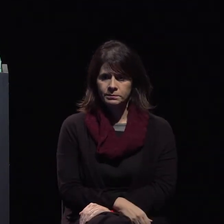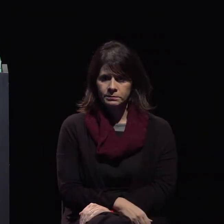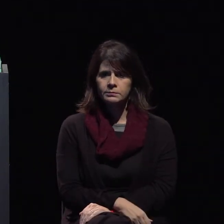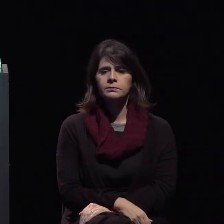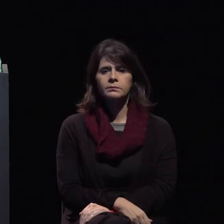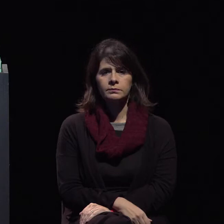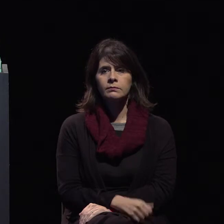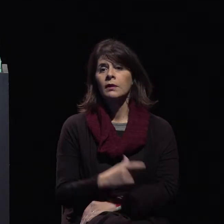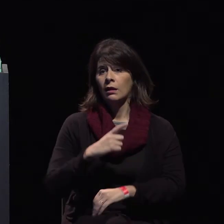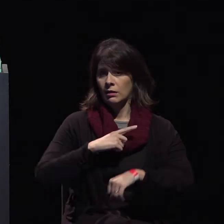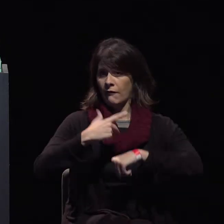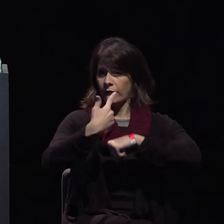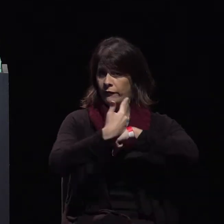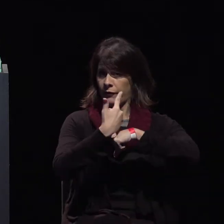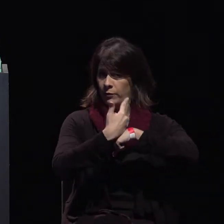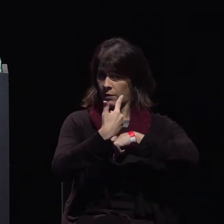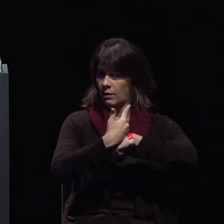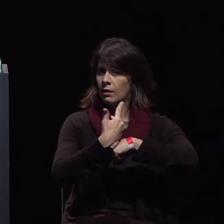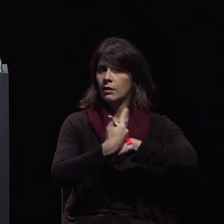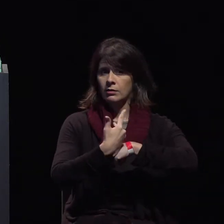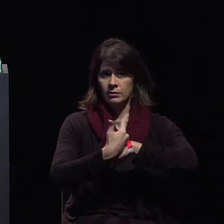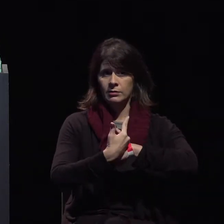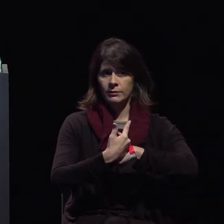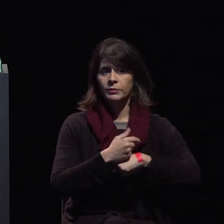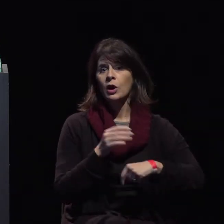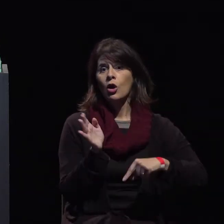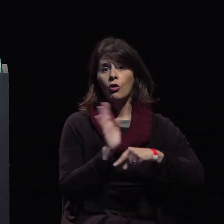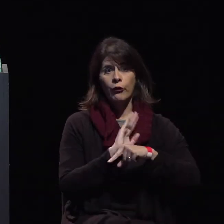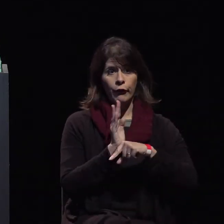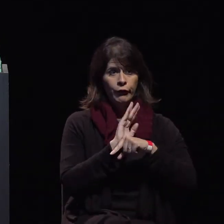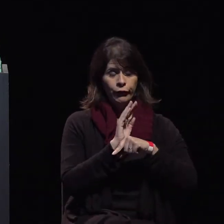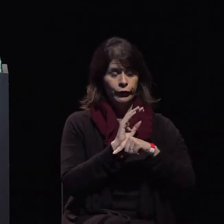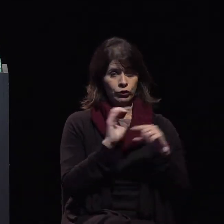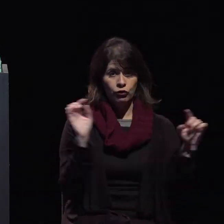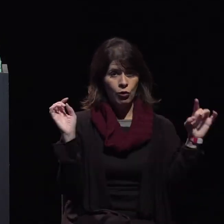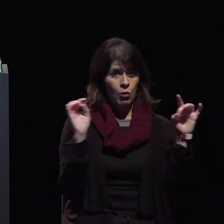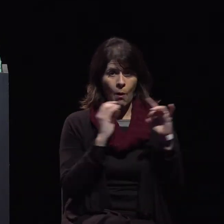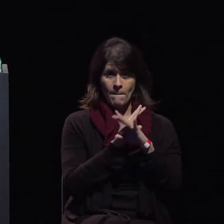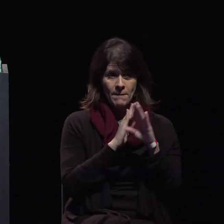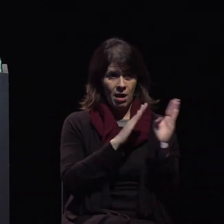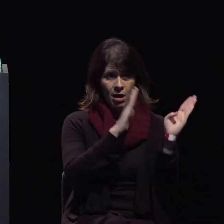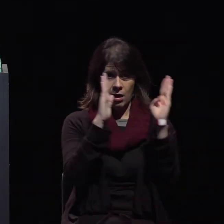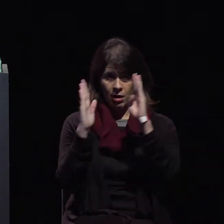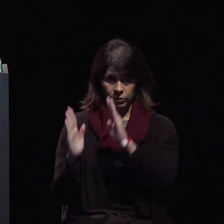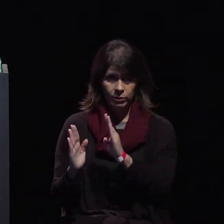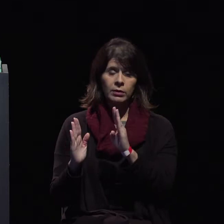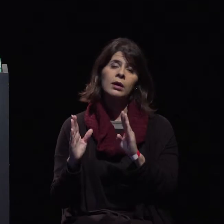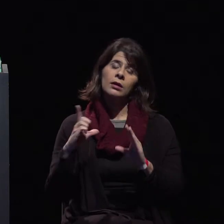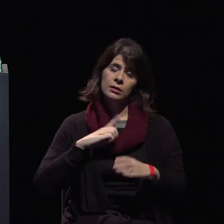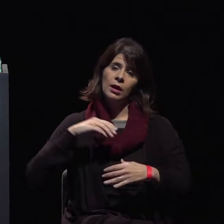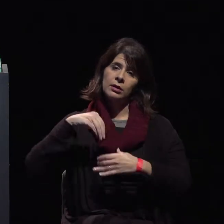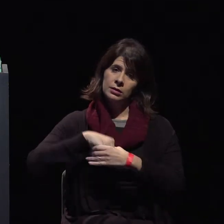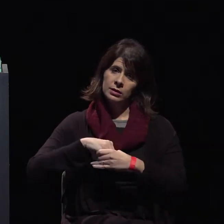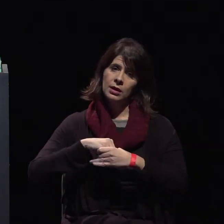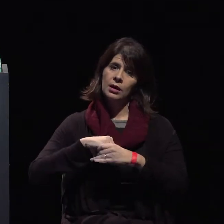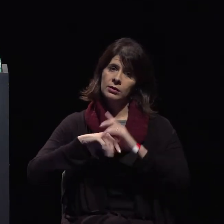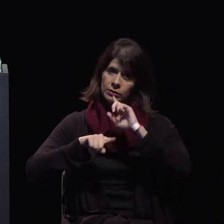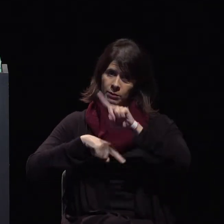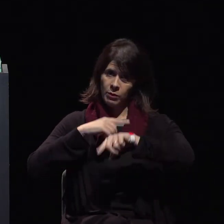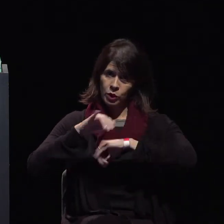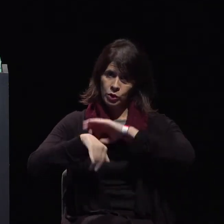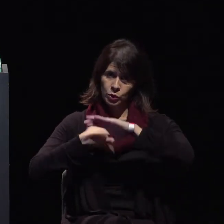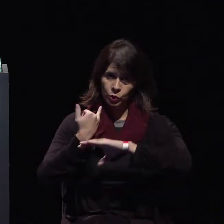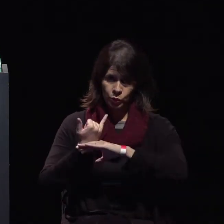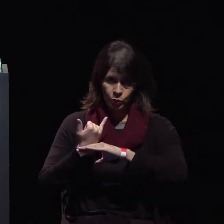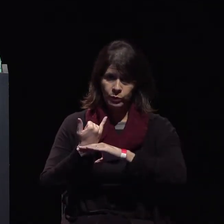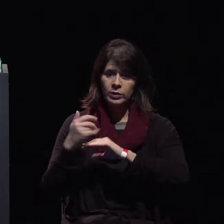está sendo filmado, todos nós. O vídeo integral desse encontro estará disponibilizado no canal do MASP no